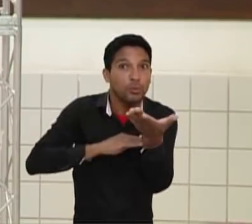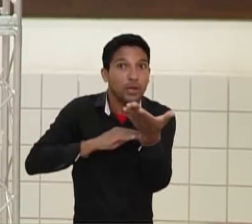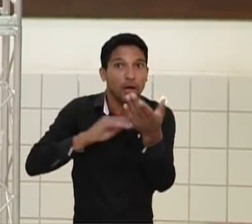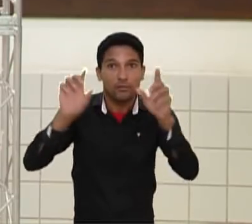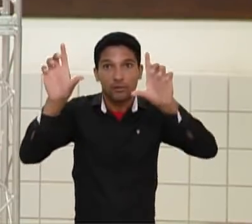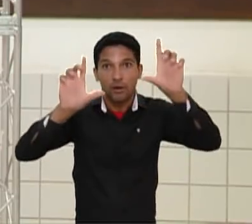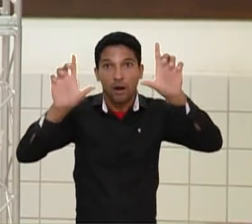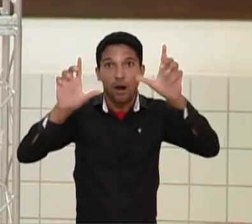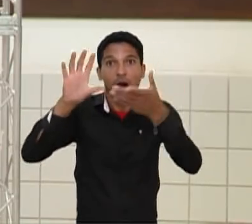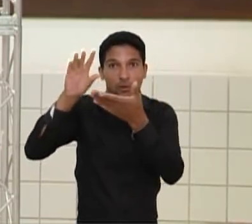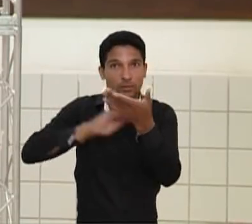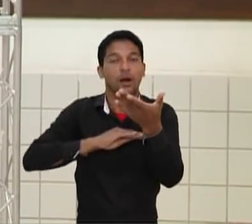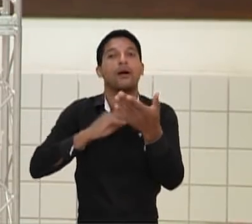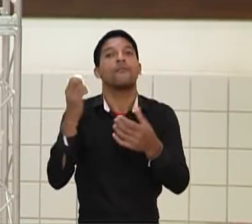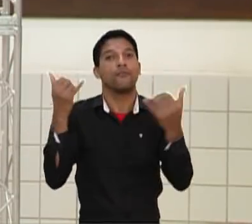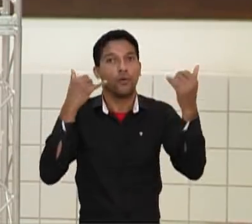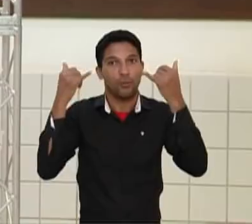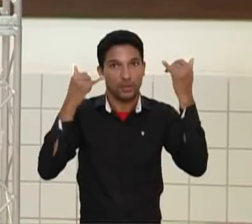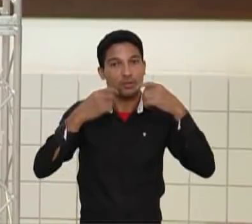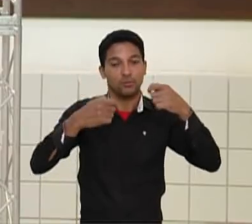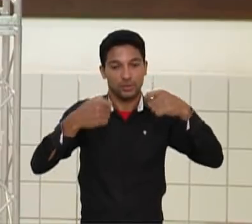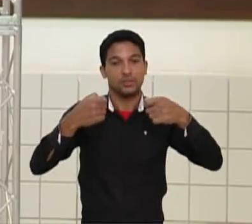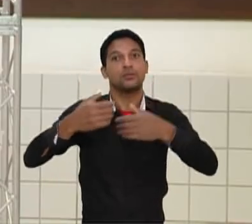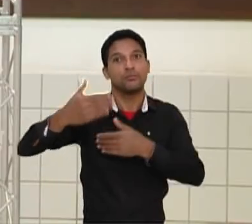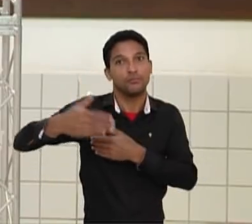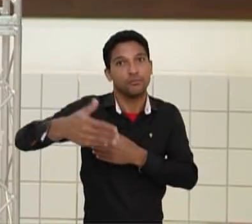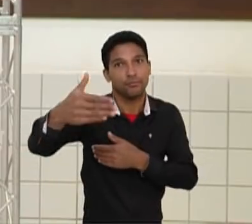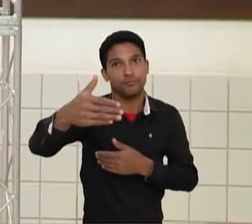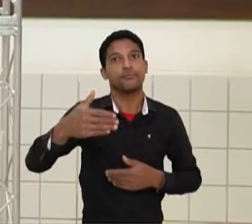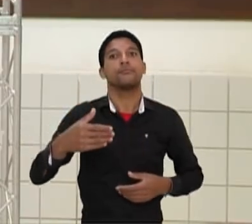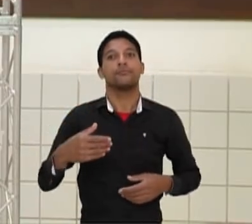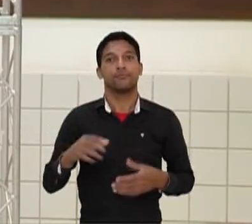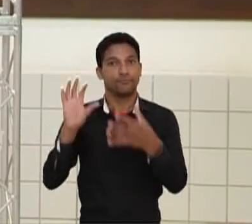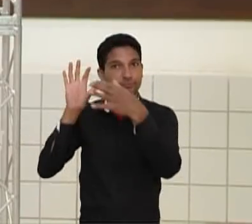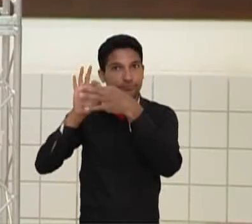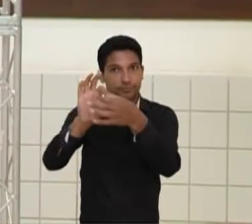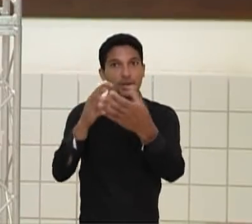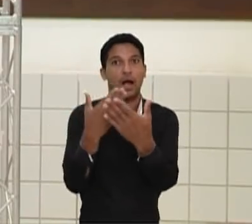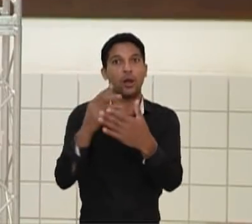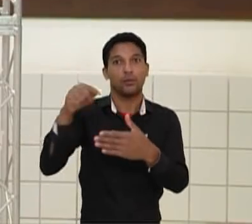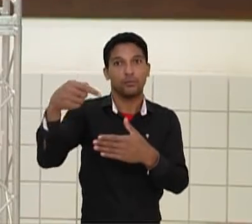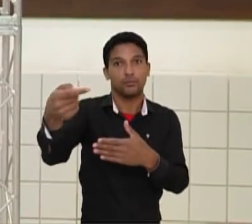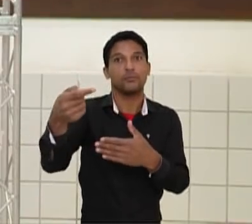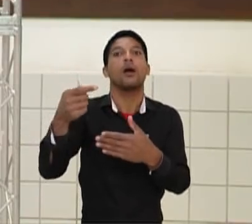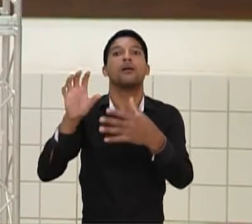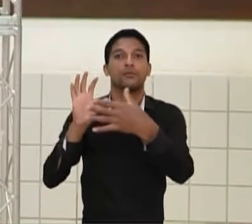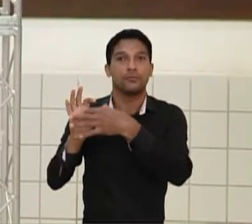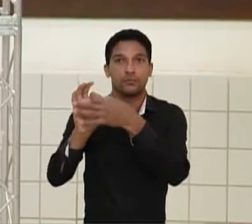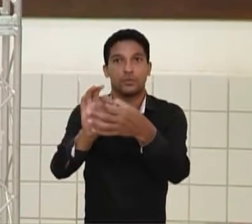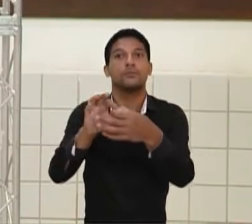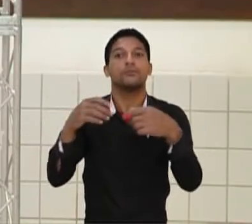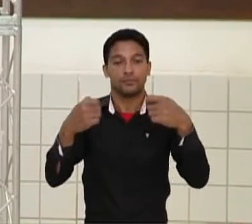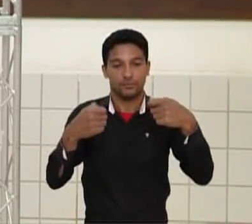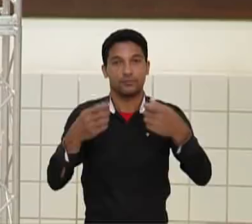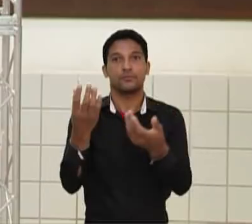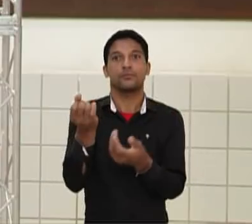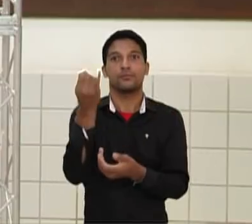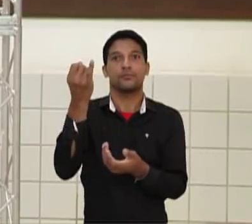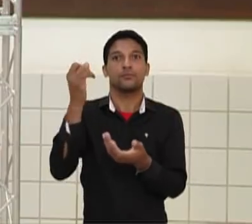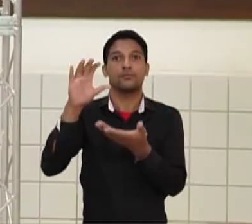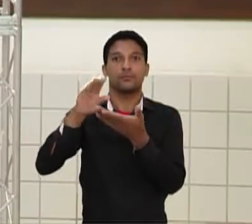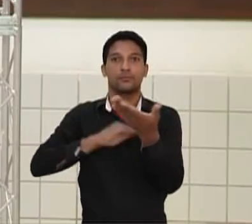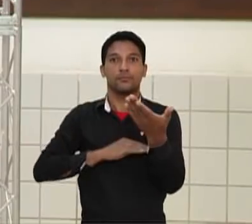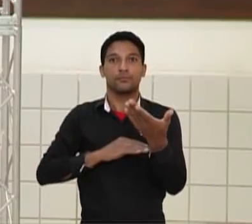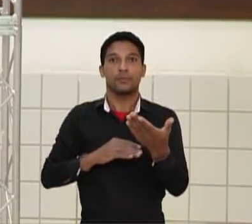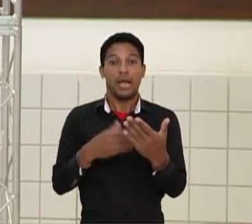uma informação que você ia precisar nos exercícios seguintes, tá? Então, reveja essas anotações, tá? Reveja as aulas